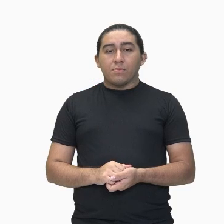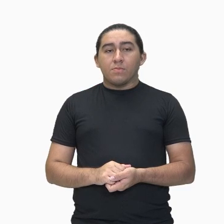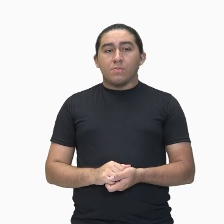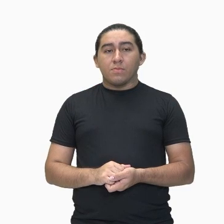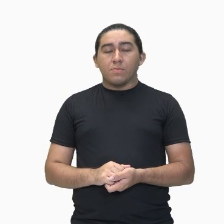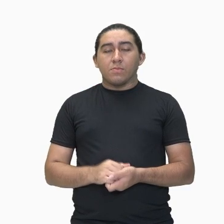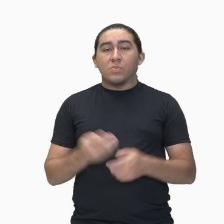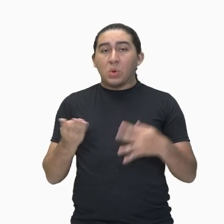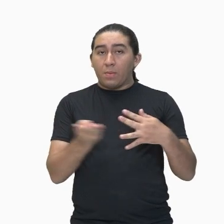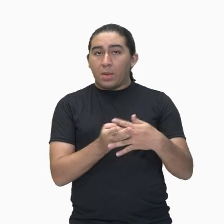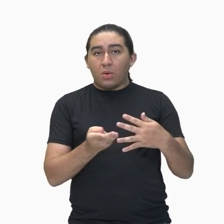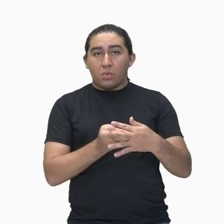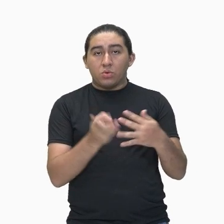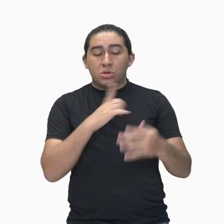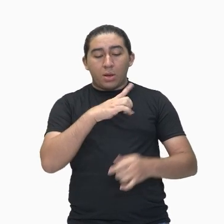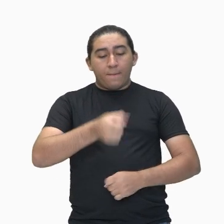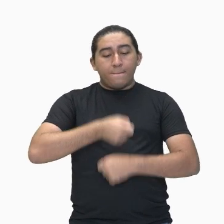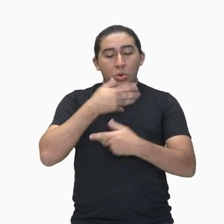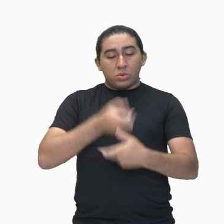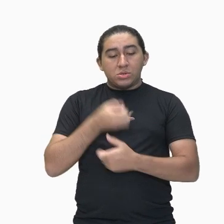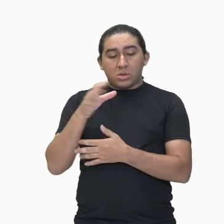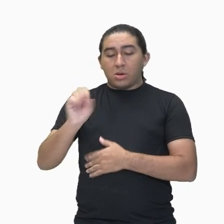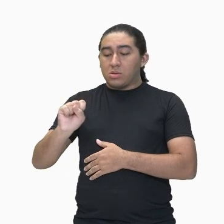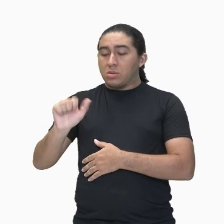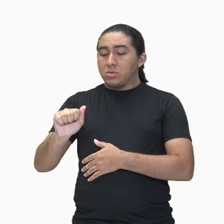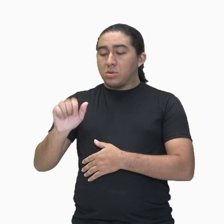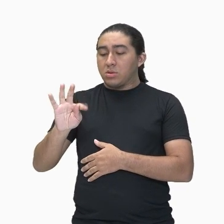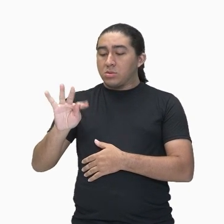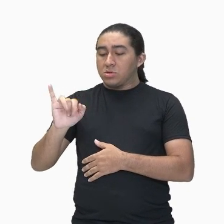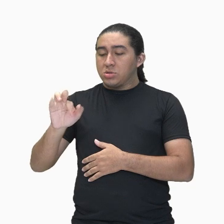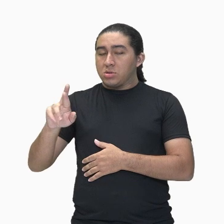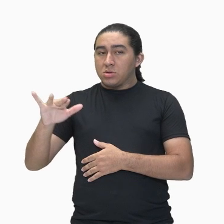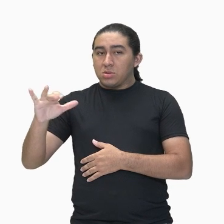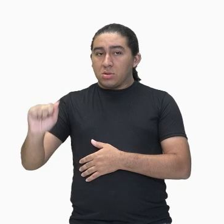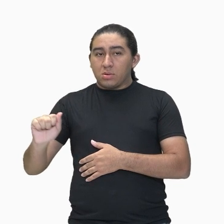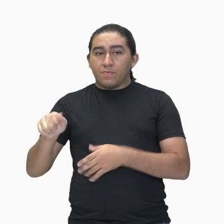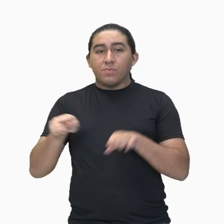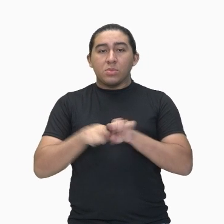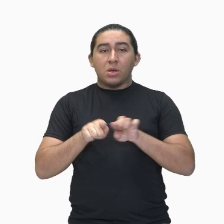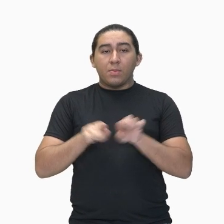satírica, tem a poesia satírica, a poesia